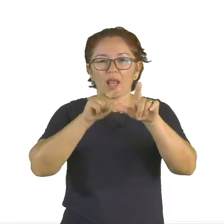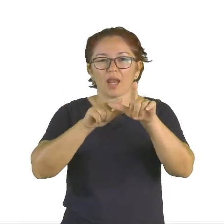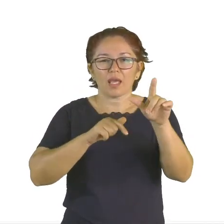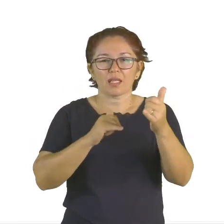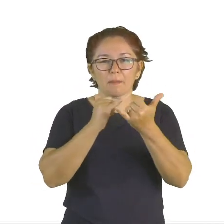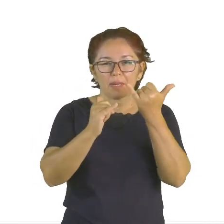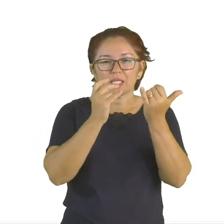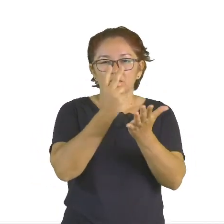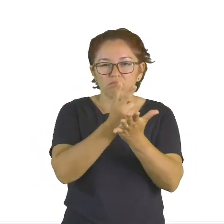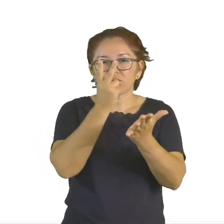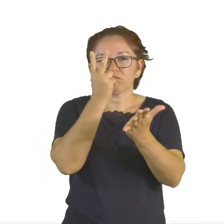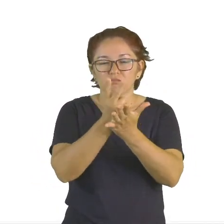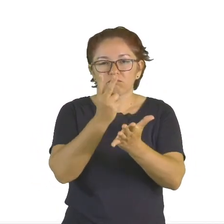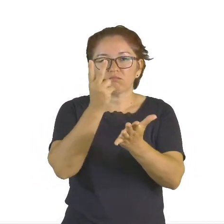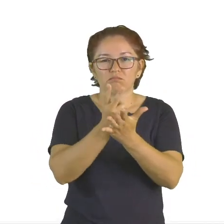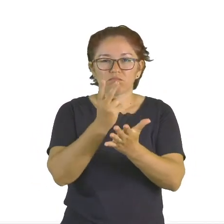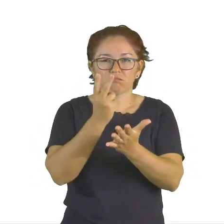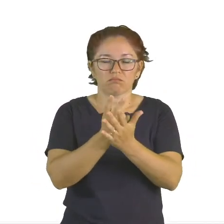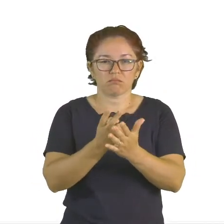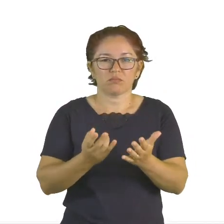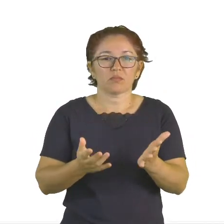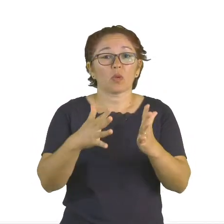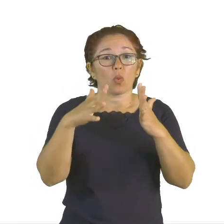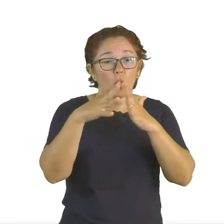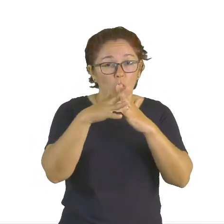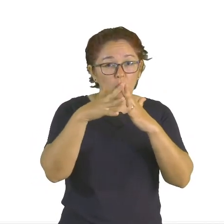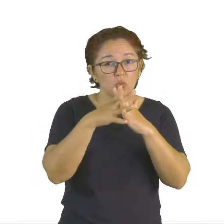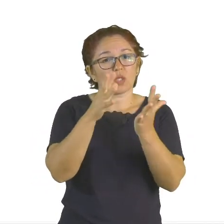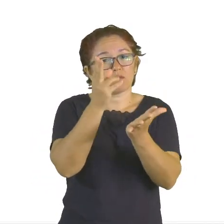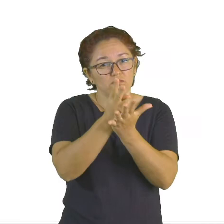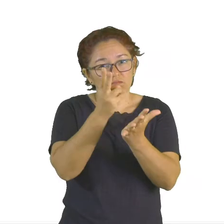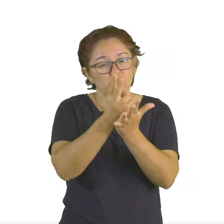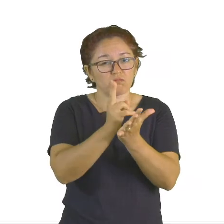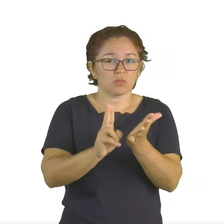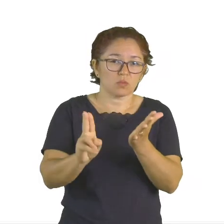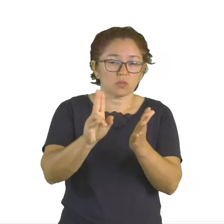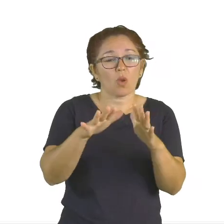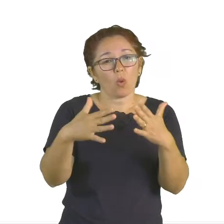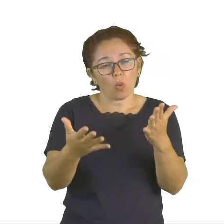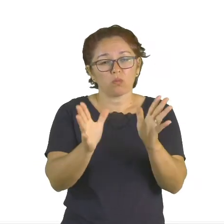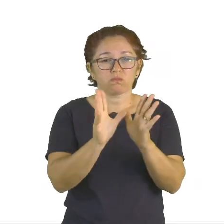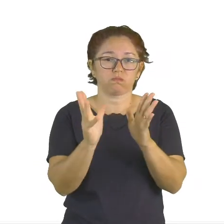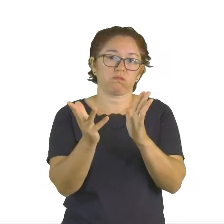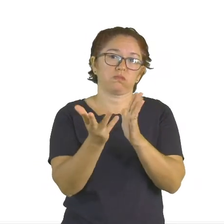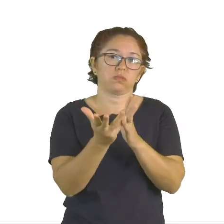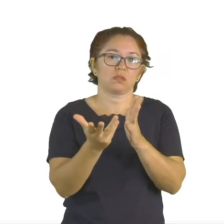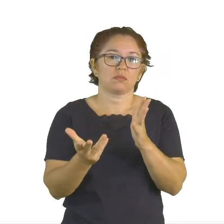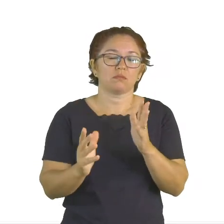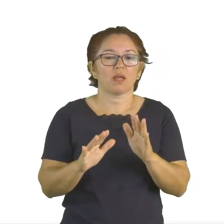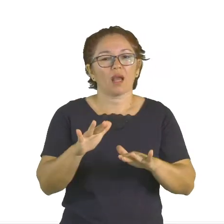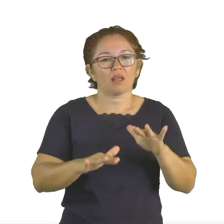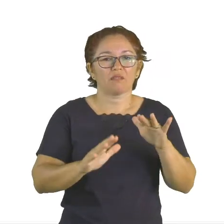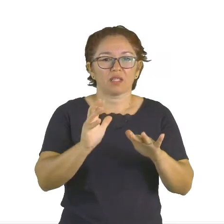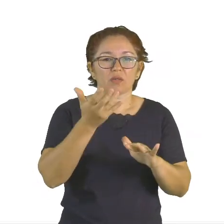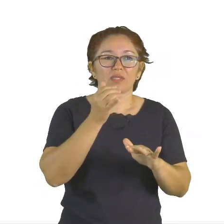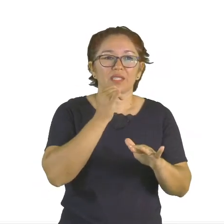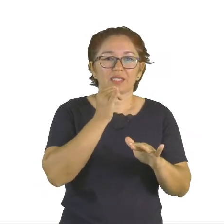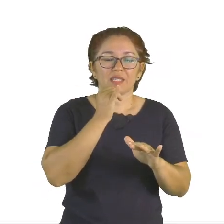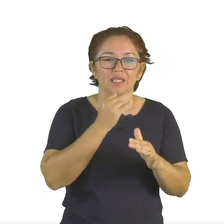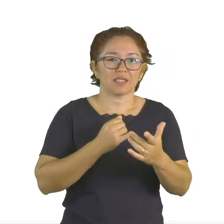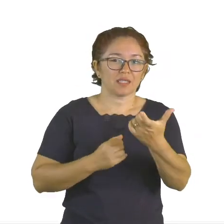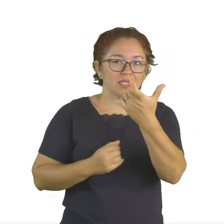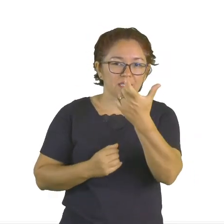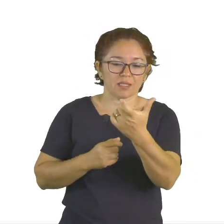caracterizada pela repetição de consoantes ou de sílabas no enunciado e geralmente ocorre no início das sílabas